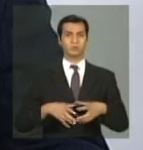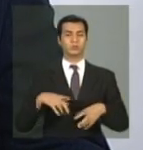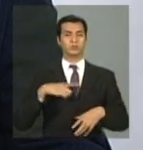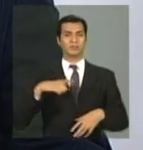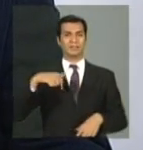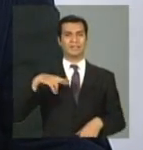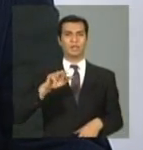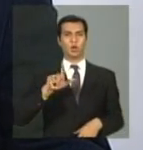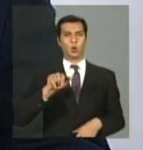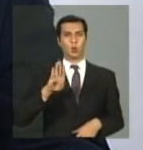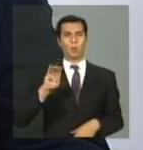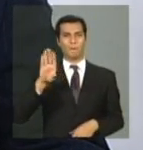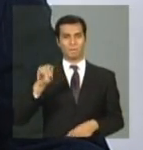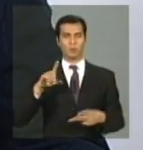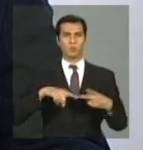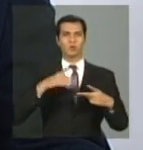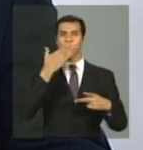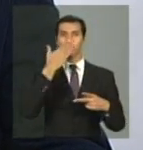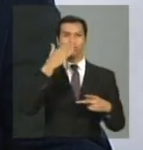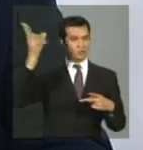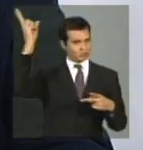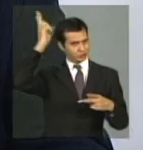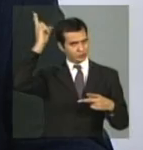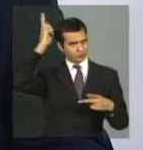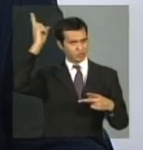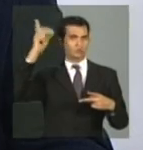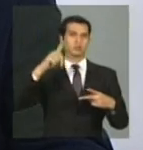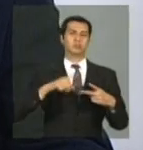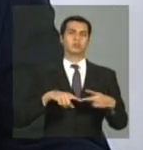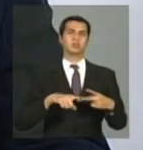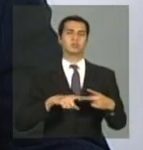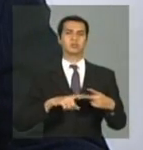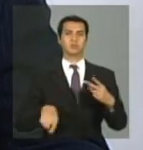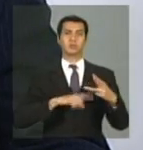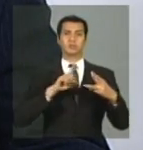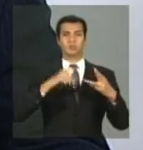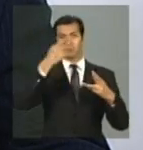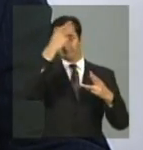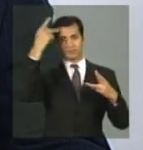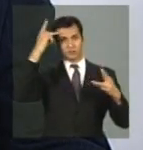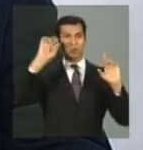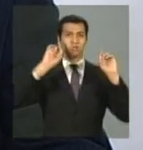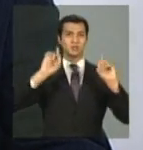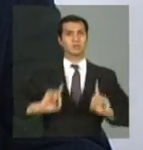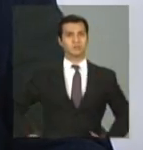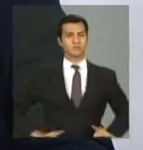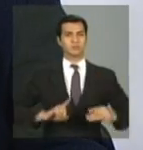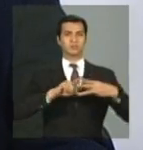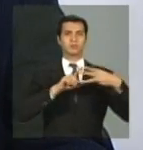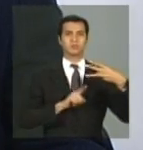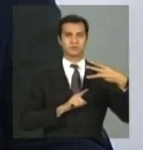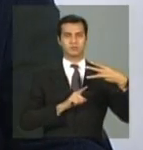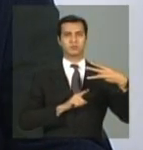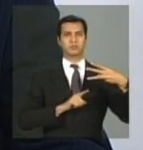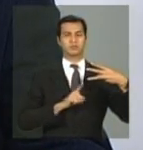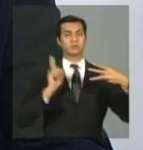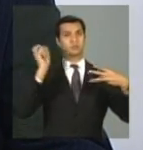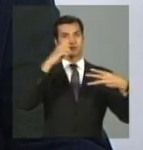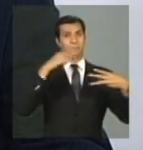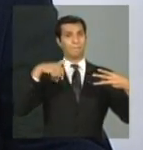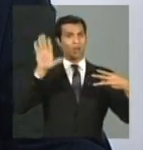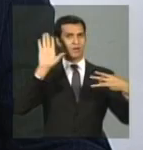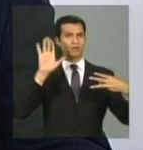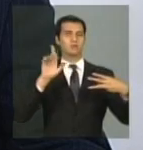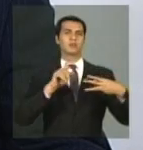quilombos, são os indígenas e são aquelas pessoas com deficiência. Merecem um tratamento especial